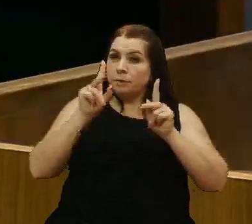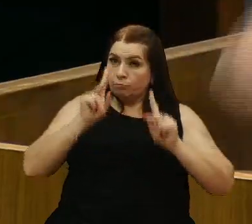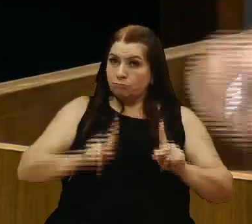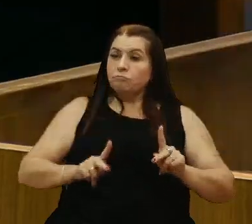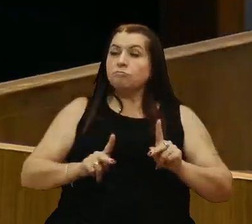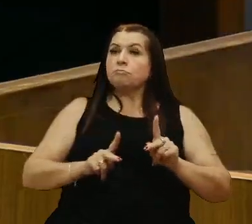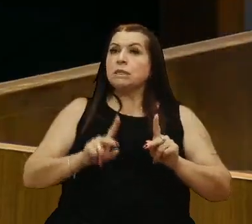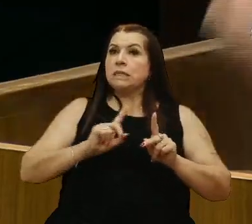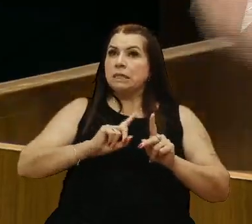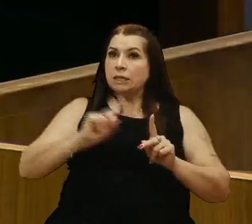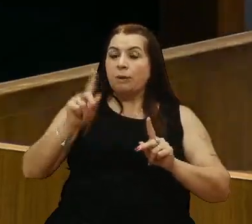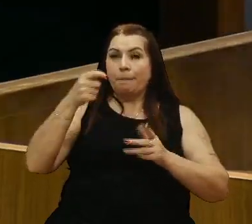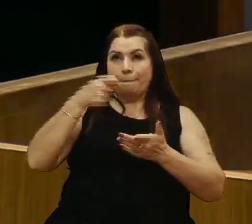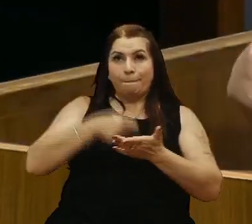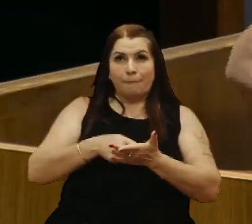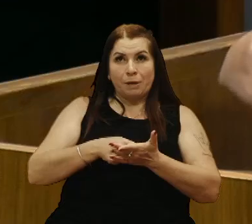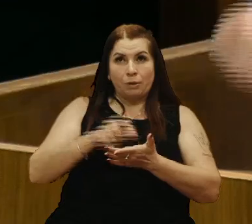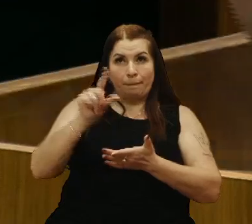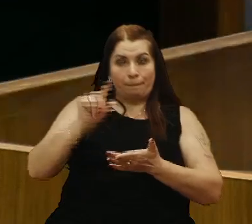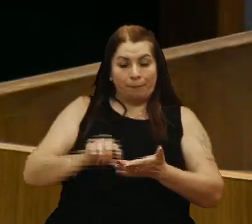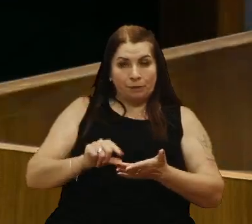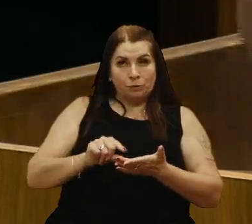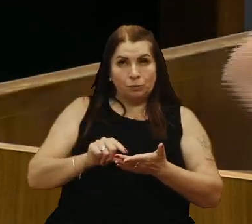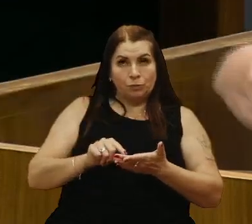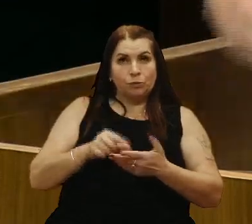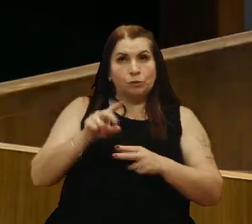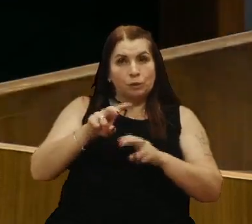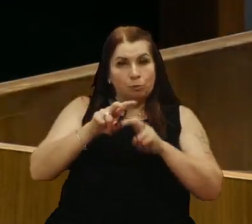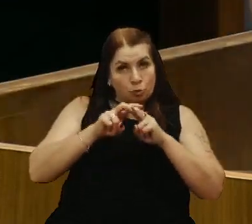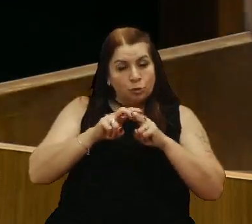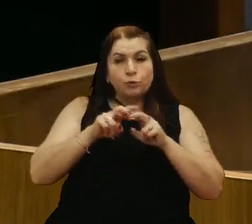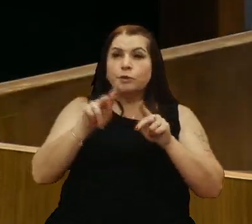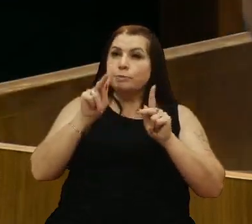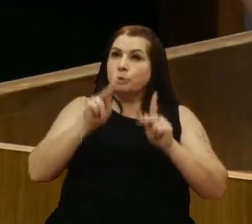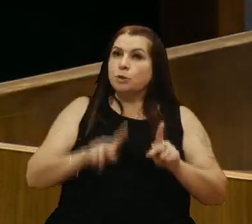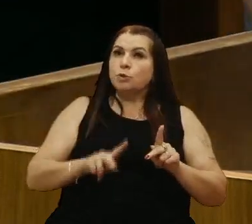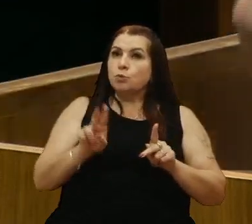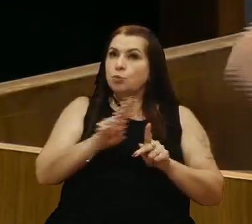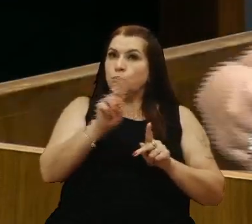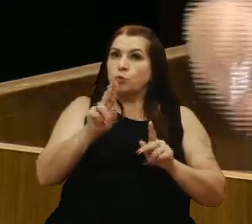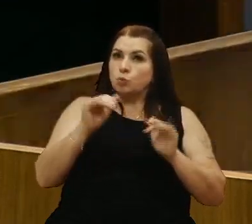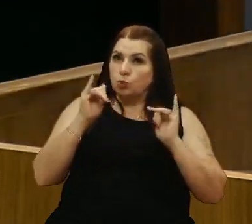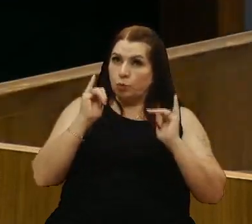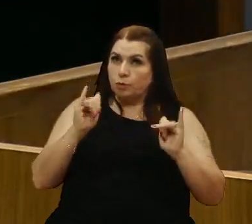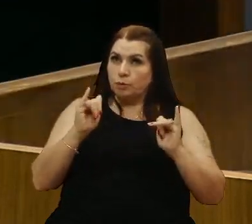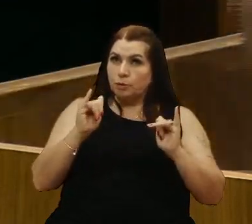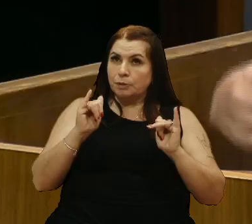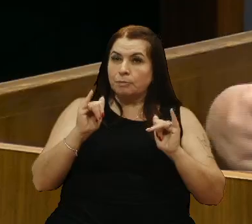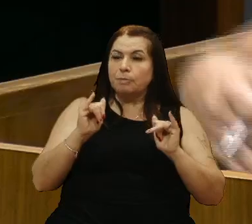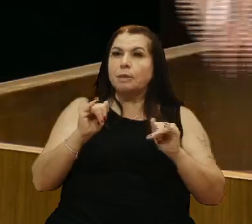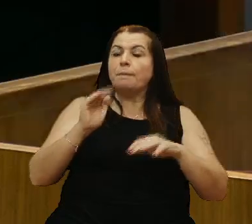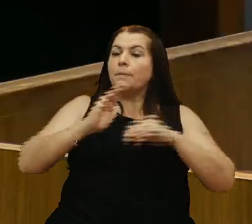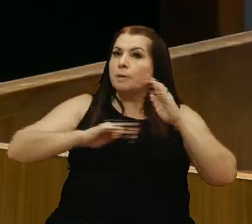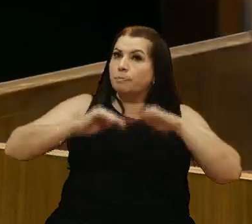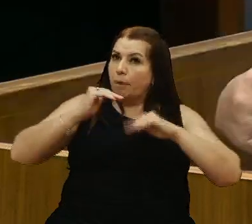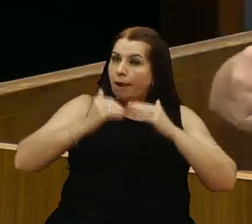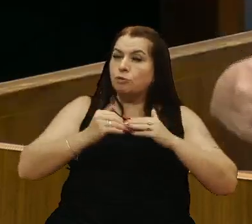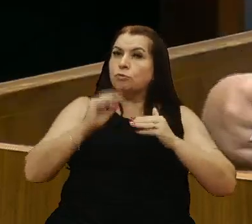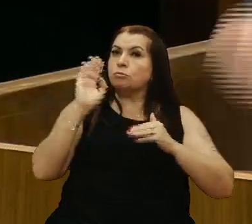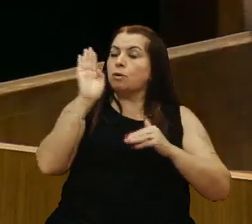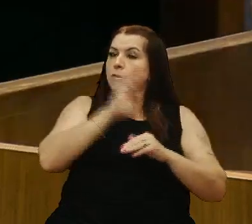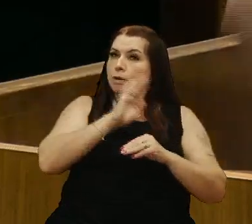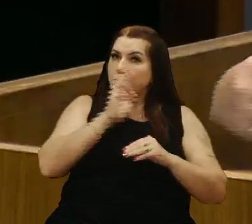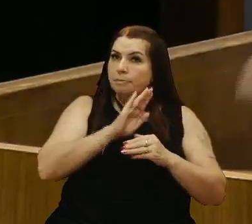pessoas iam pagar menos. E é para isso que as pessoas utilizam o ônibus, para ser mais prático,